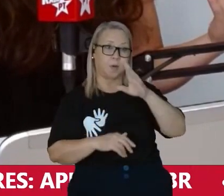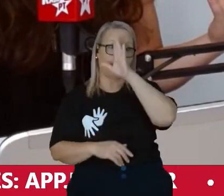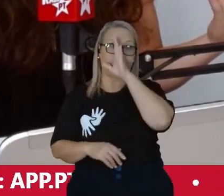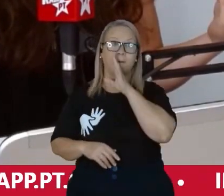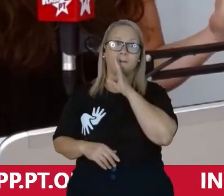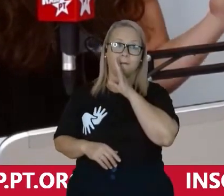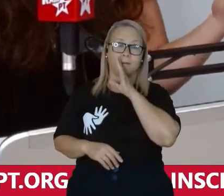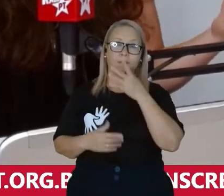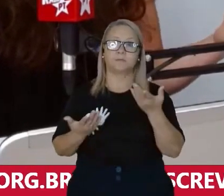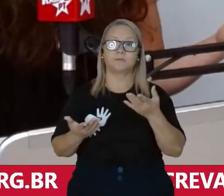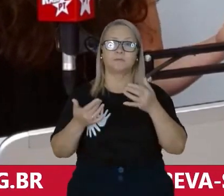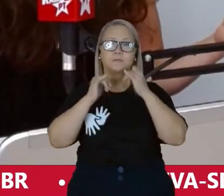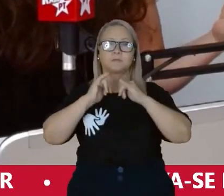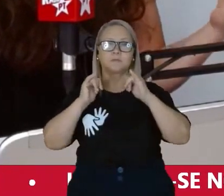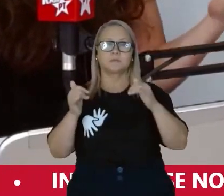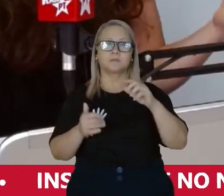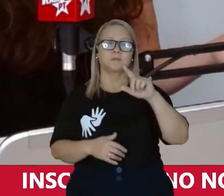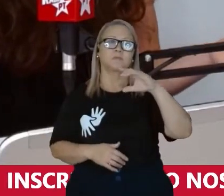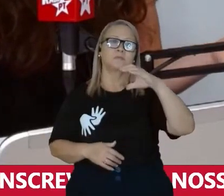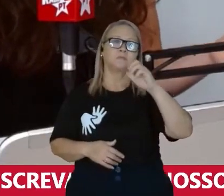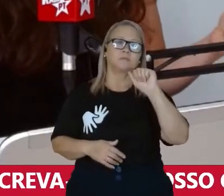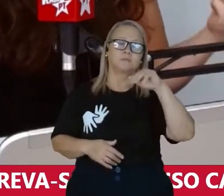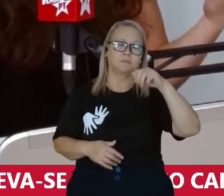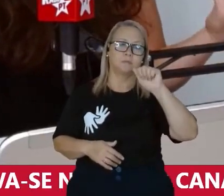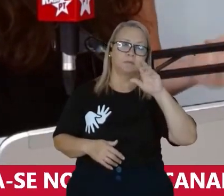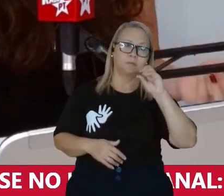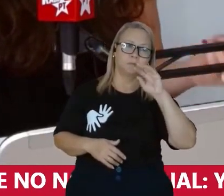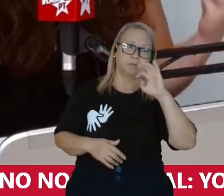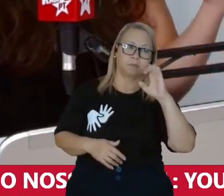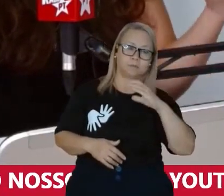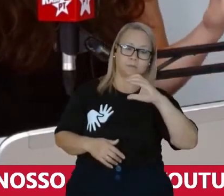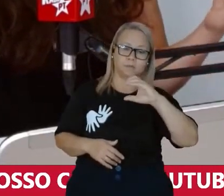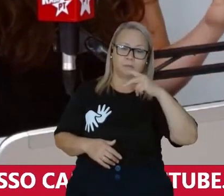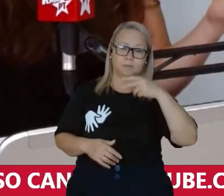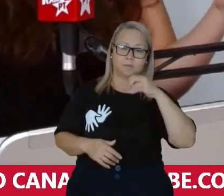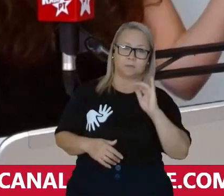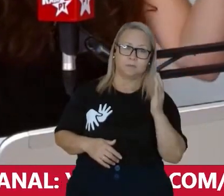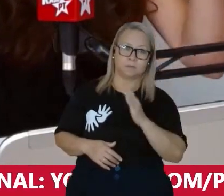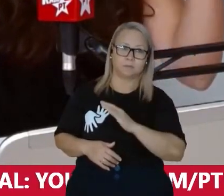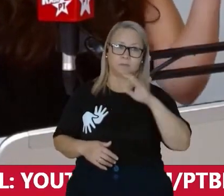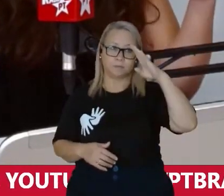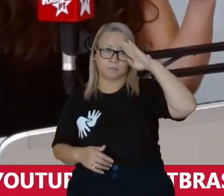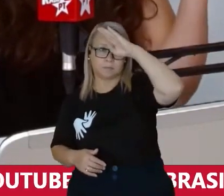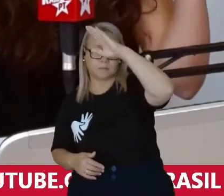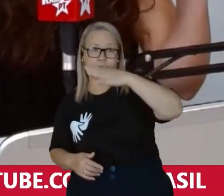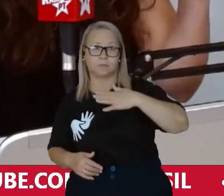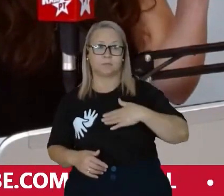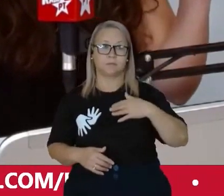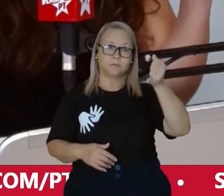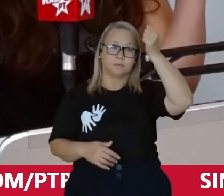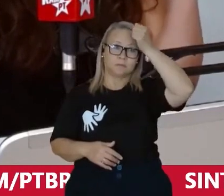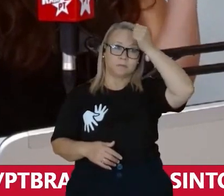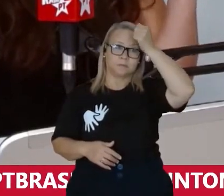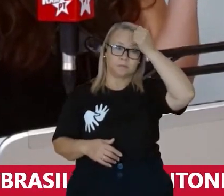Vou citar alguns. Camarote da CPI, Desmentindo Bozo, Jair Me Arrependi, Bolso Regrets. E aqui eu vou emendar